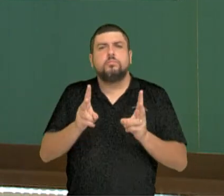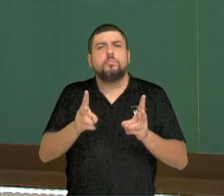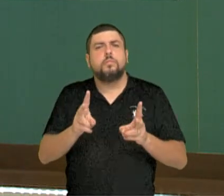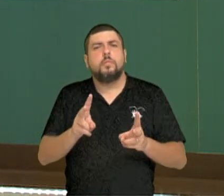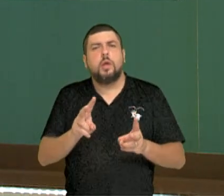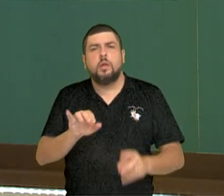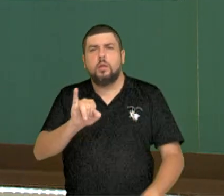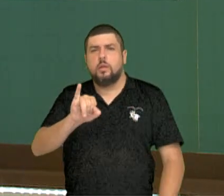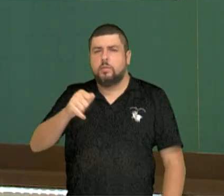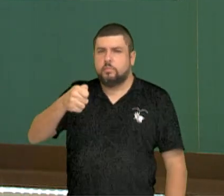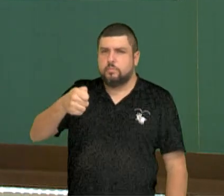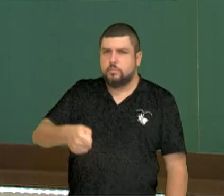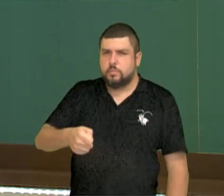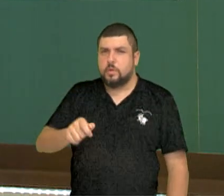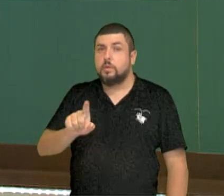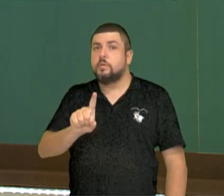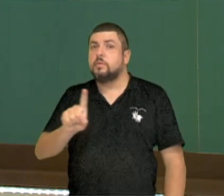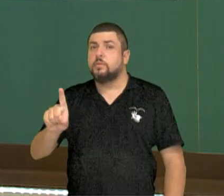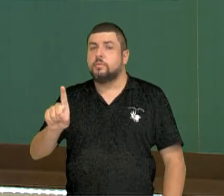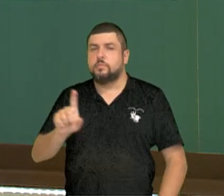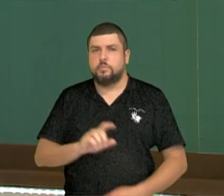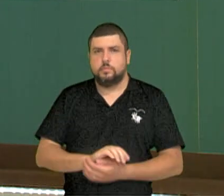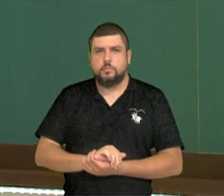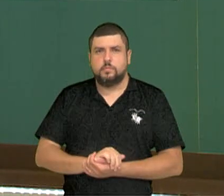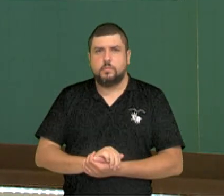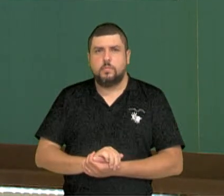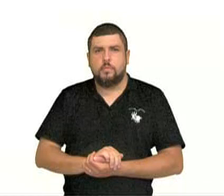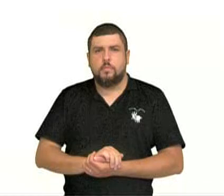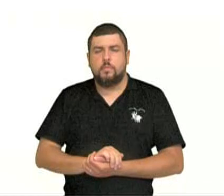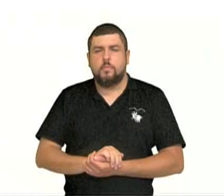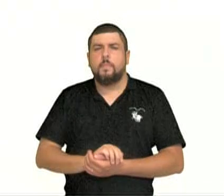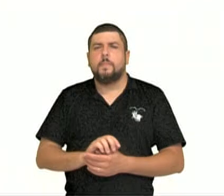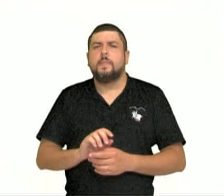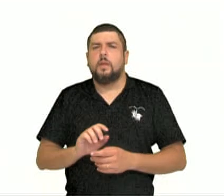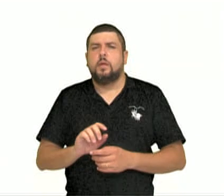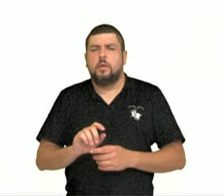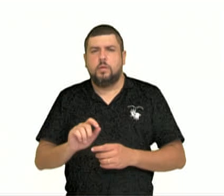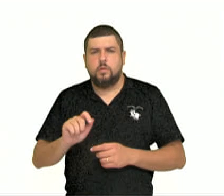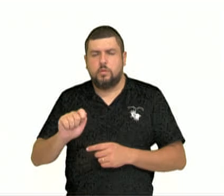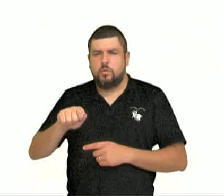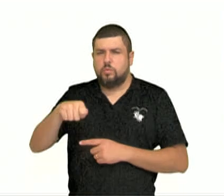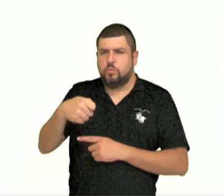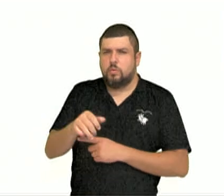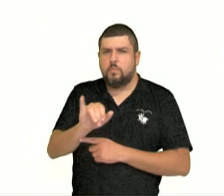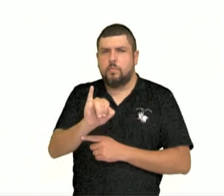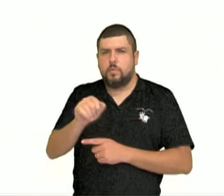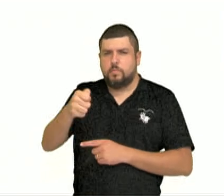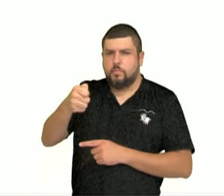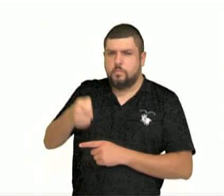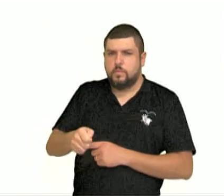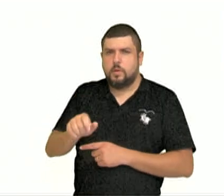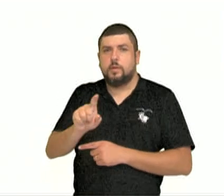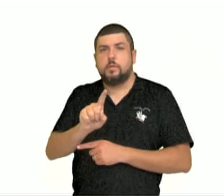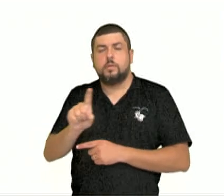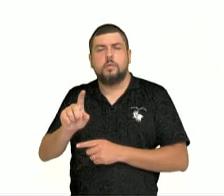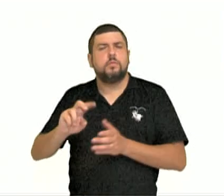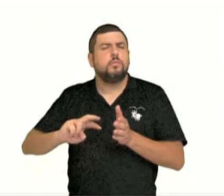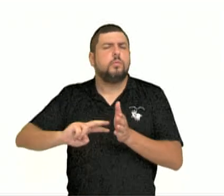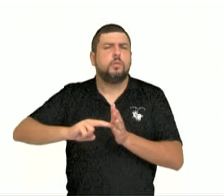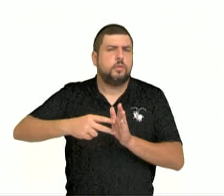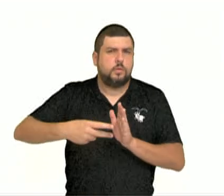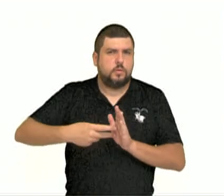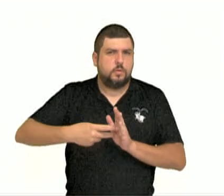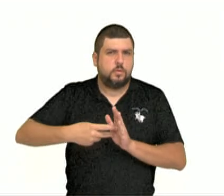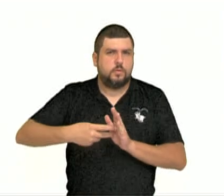imperativo negativo. Sobre o modo imperativo negativo, é importante nós sabermos que é o modo verbal que